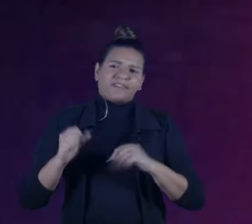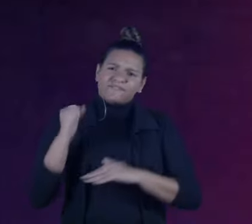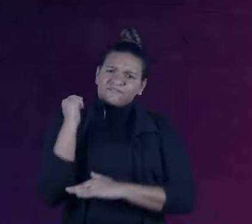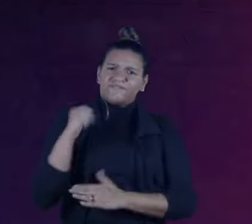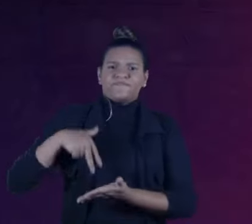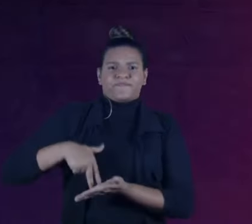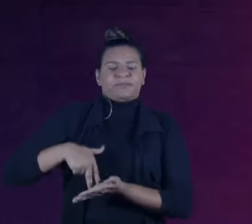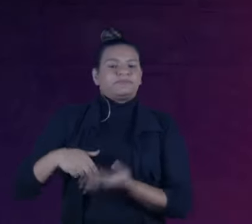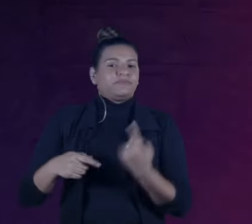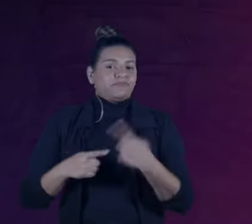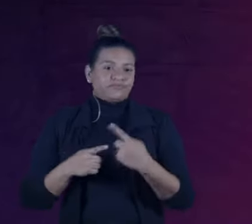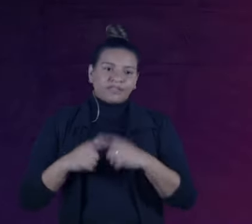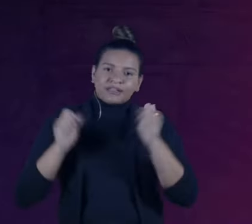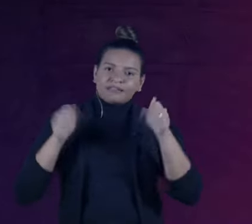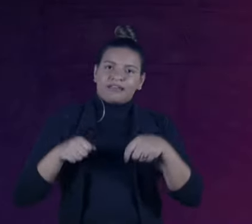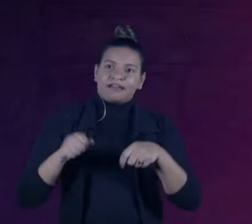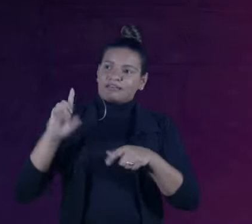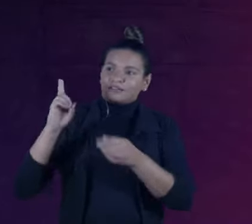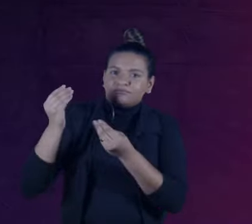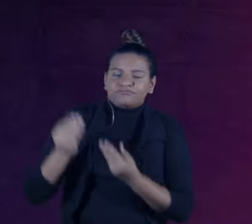uma herança eterna.